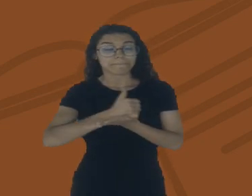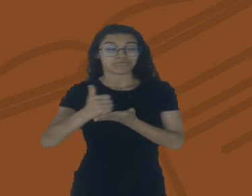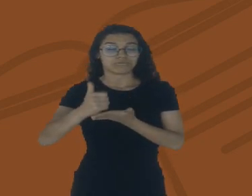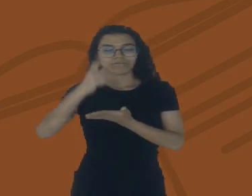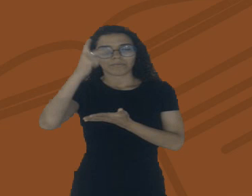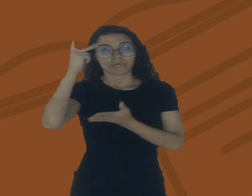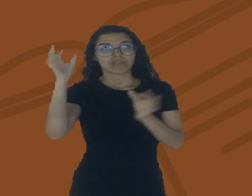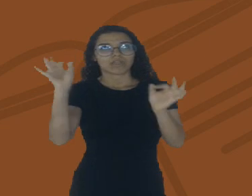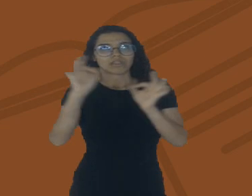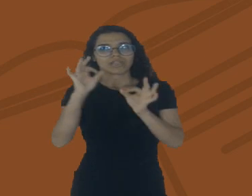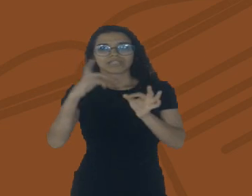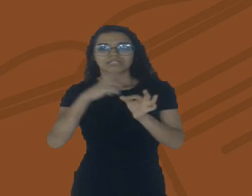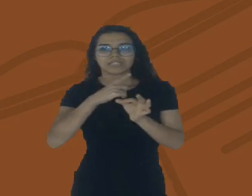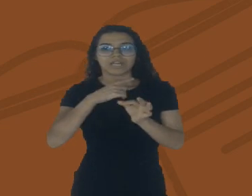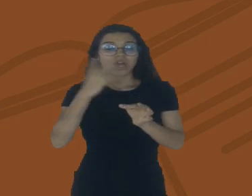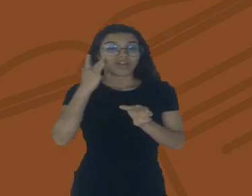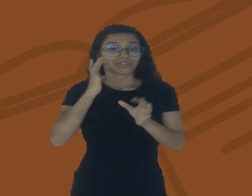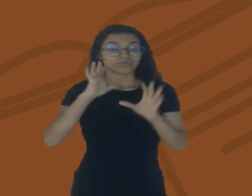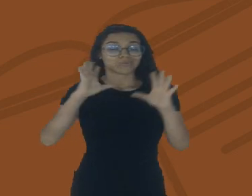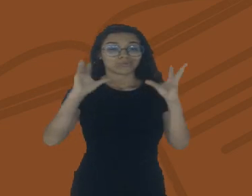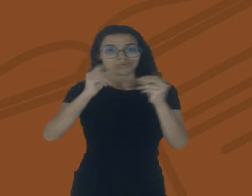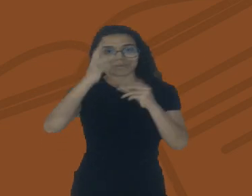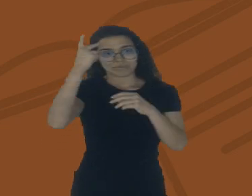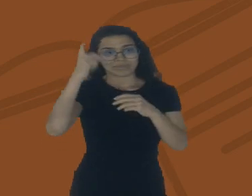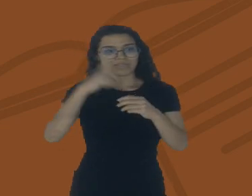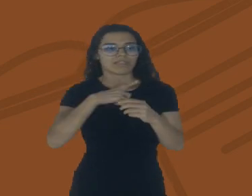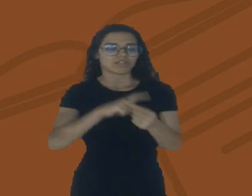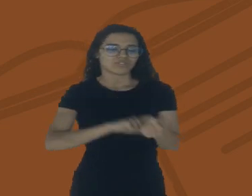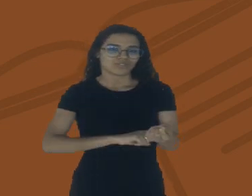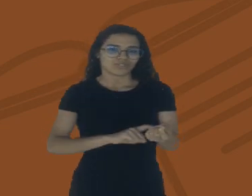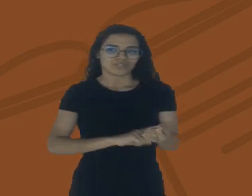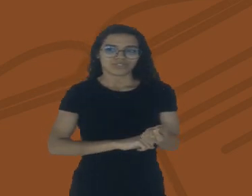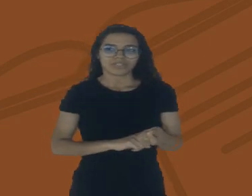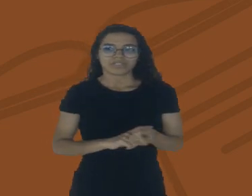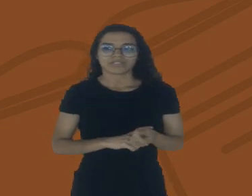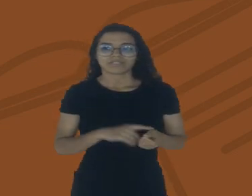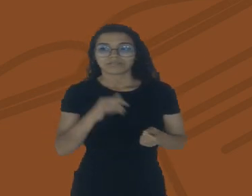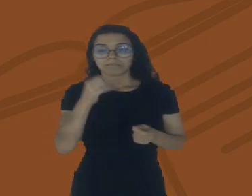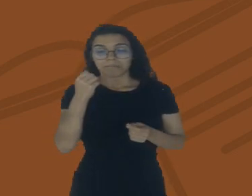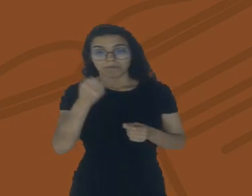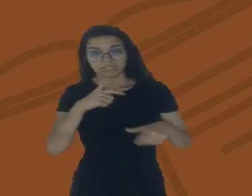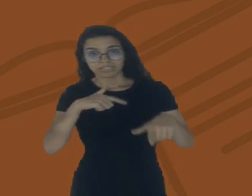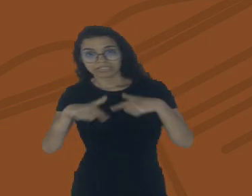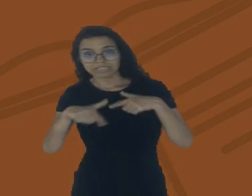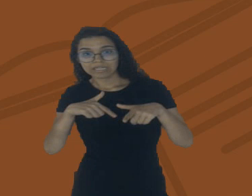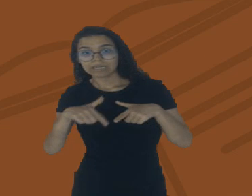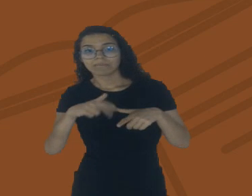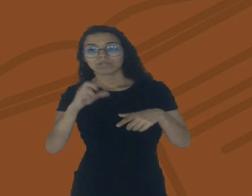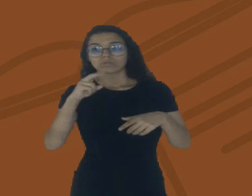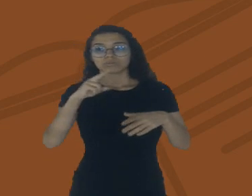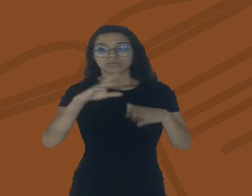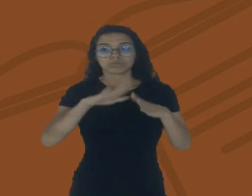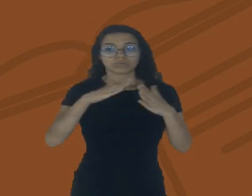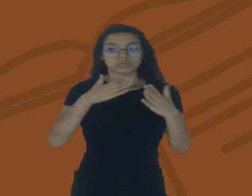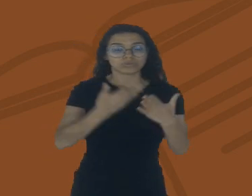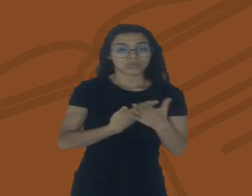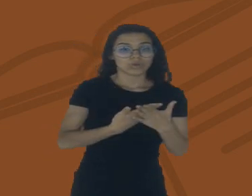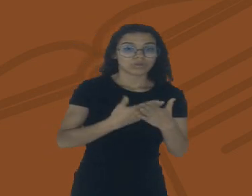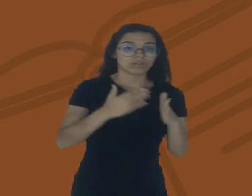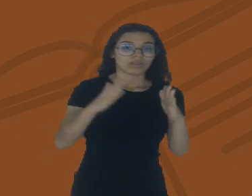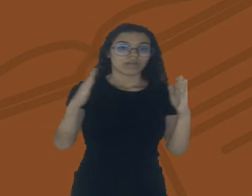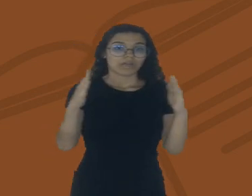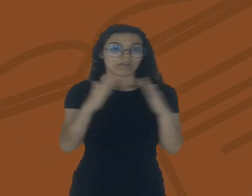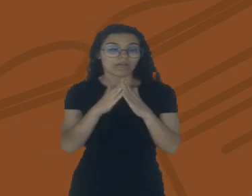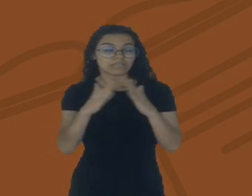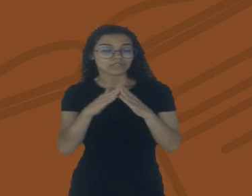Eu acho que todo mundo tem algum tipo de estresse durante o dia a dia, seja no ambiente de trabalho, seja na escola, seja em casa, seja